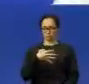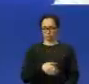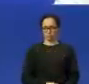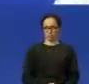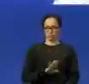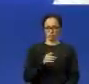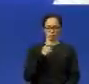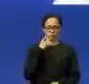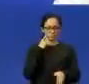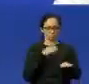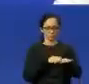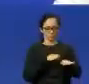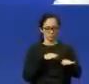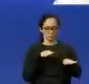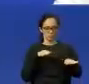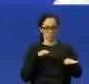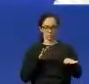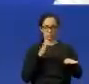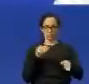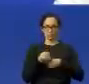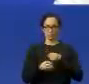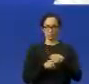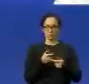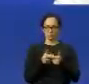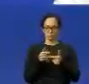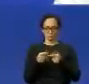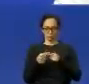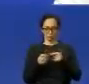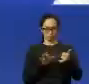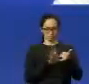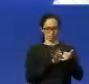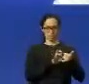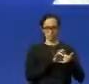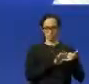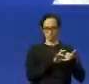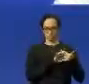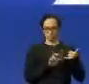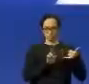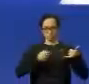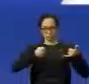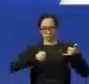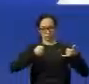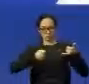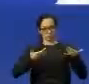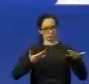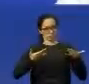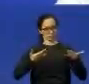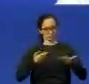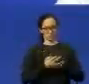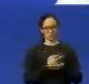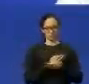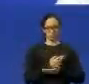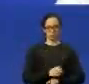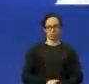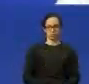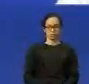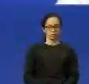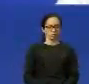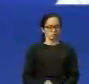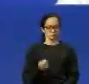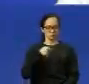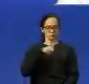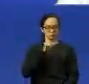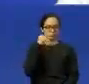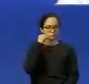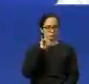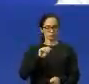problema do trânsito a respeito do uso de celulares para digitar mensagens enquanto as pessoas dirigem. E fala que isso deve ser